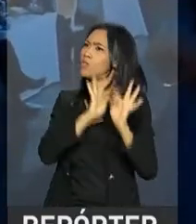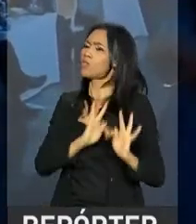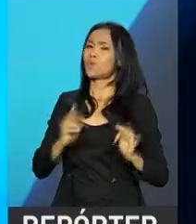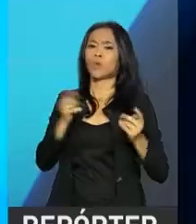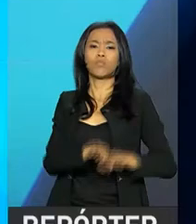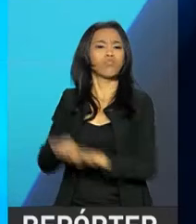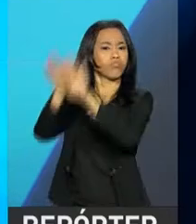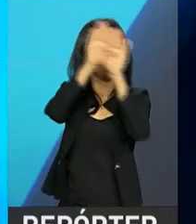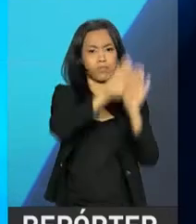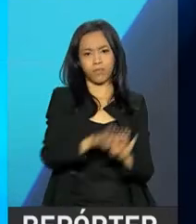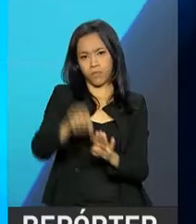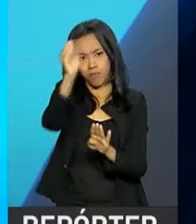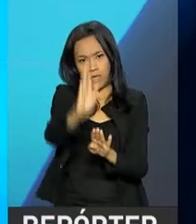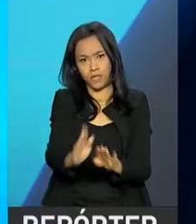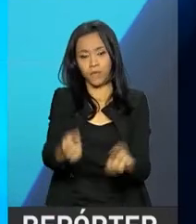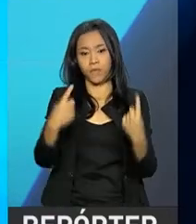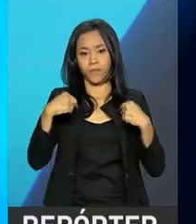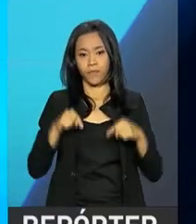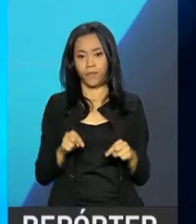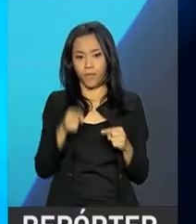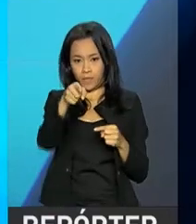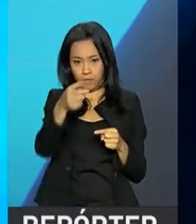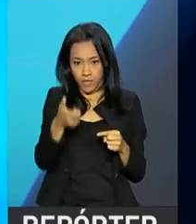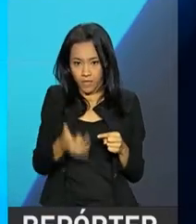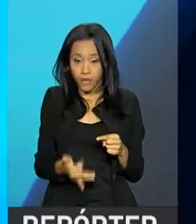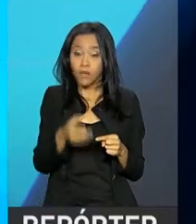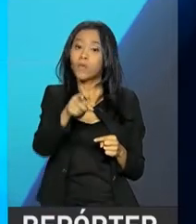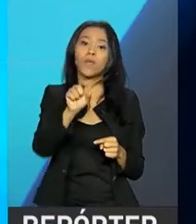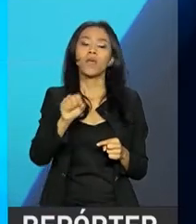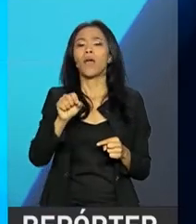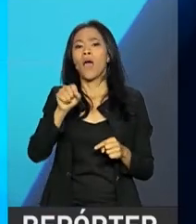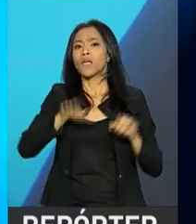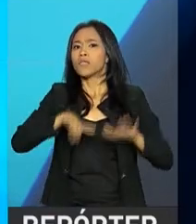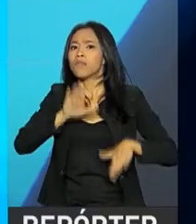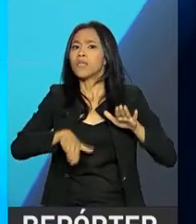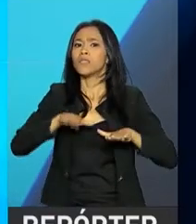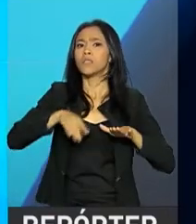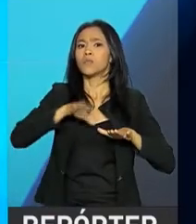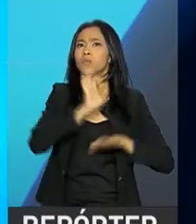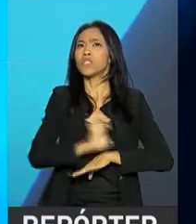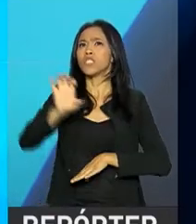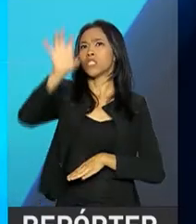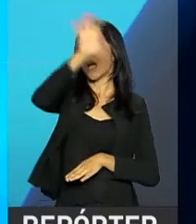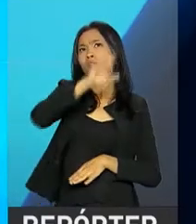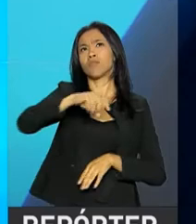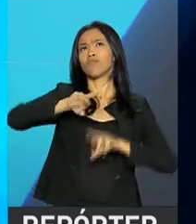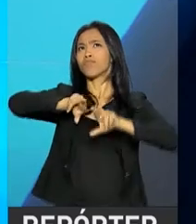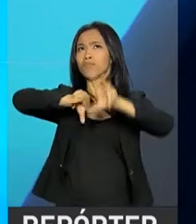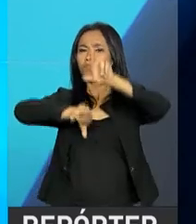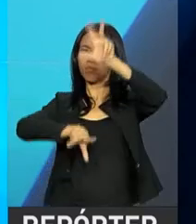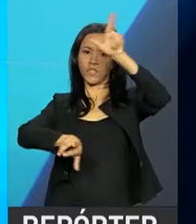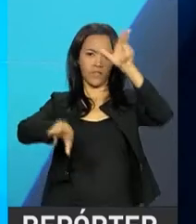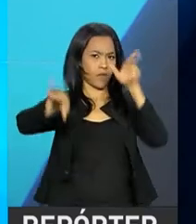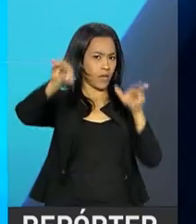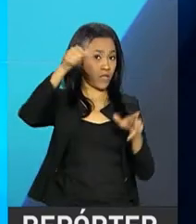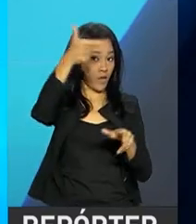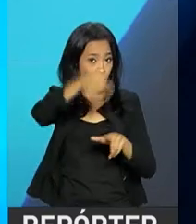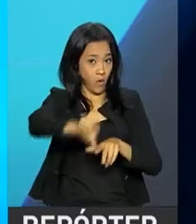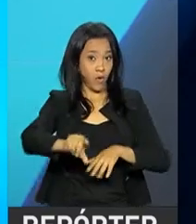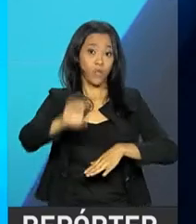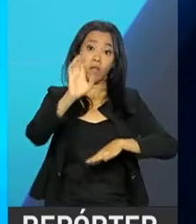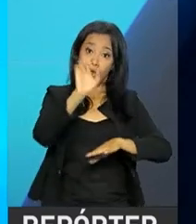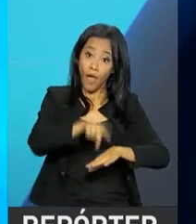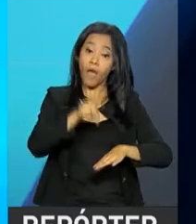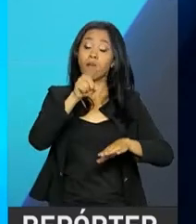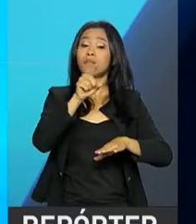país. Muitas vezes as condições econômicas dos estados são diversas. E outro princípio constitucional é o